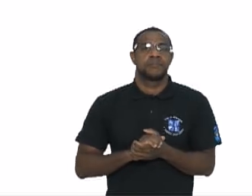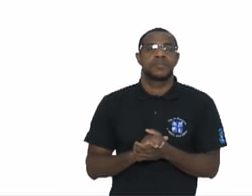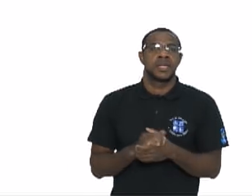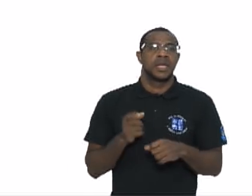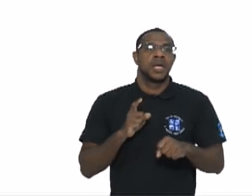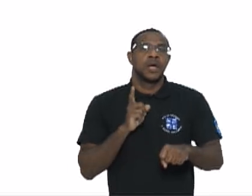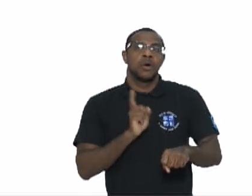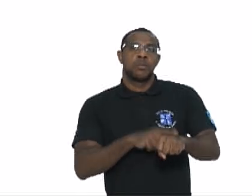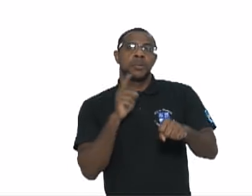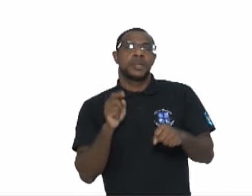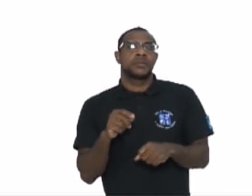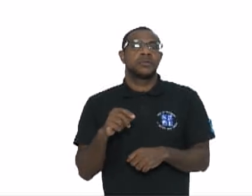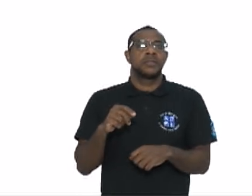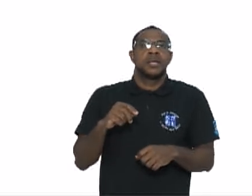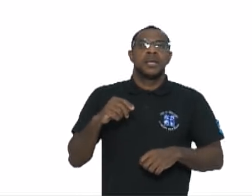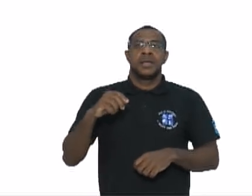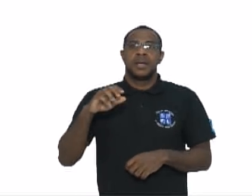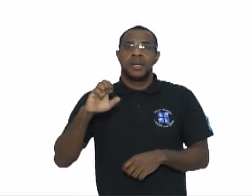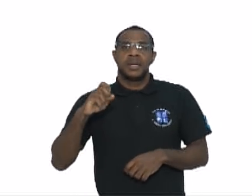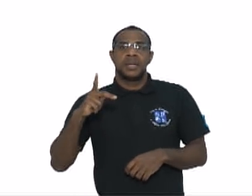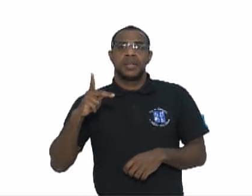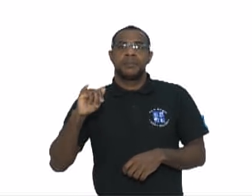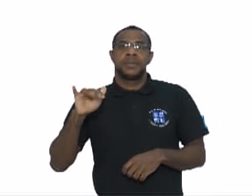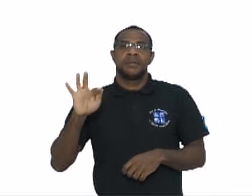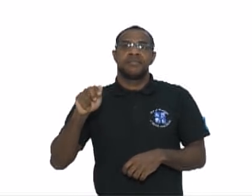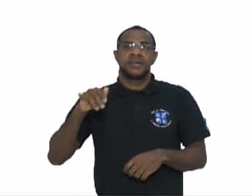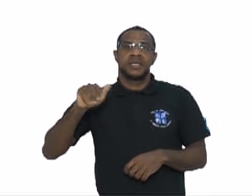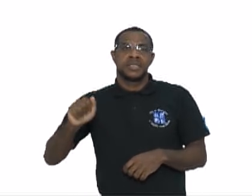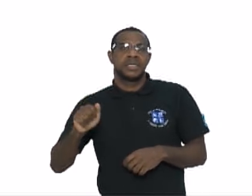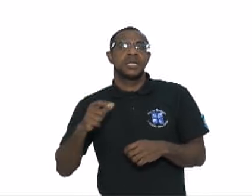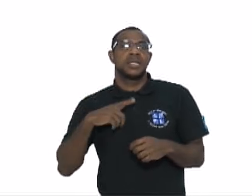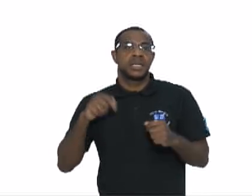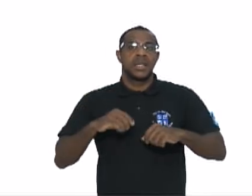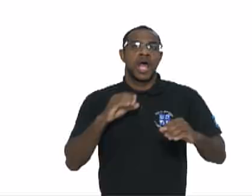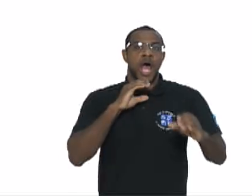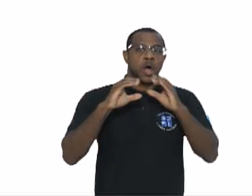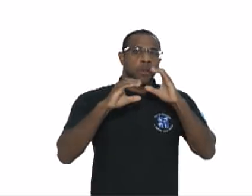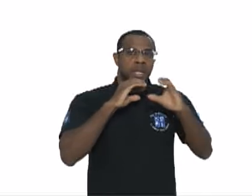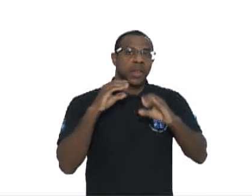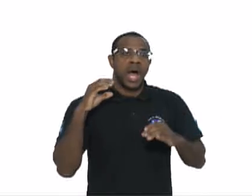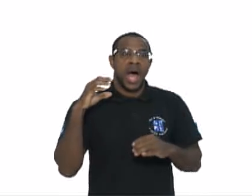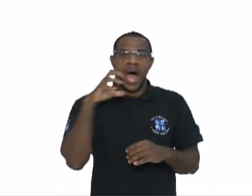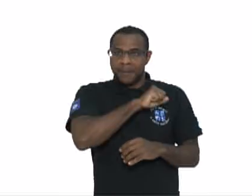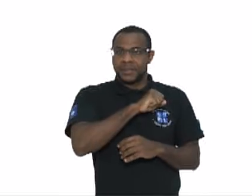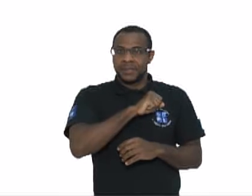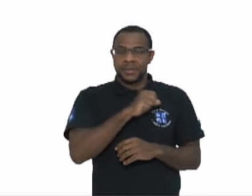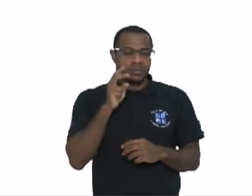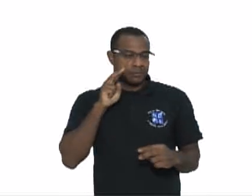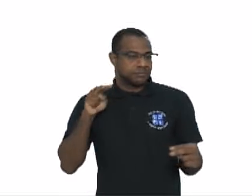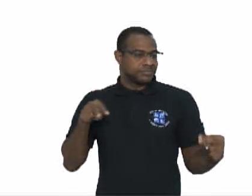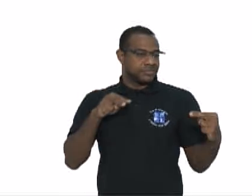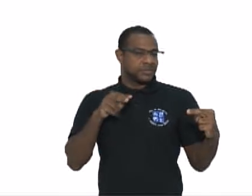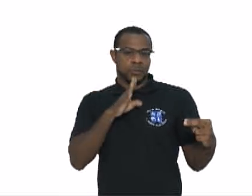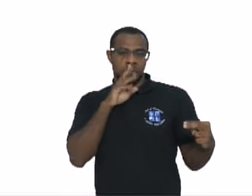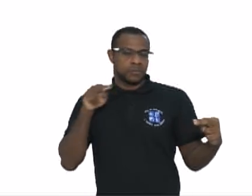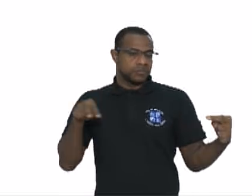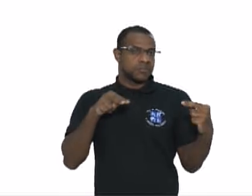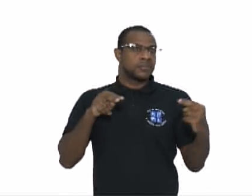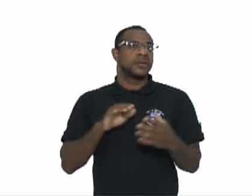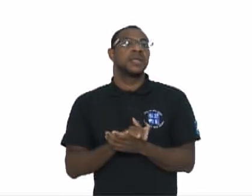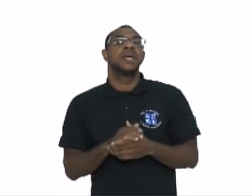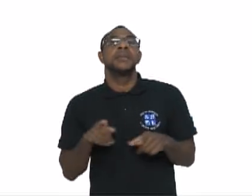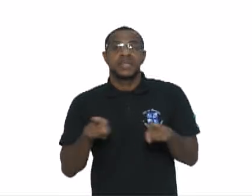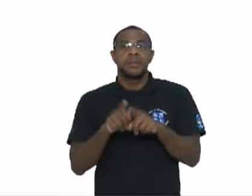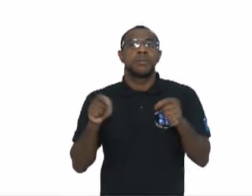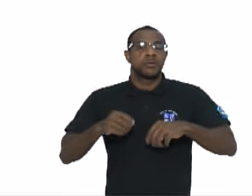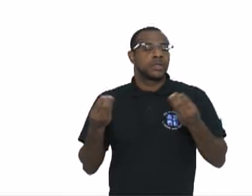momento da epifania nesse fragmento, né? Sabe-se apenas que se comunicaram rapidamente, pois não havia tempo, mas também vocês podem ter